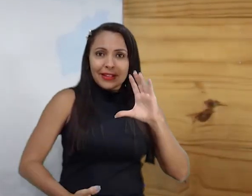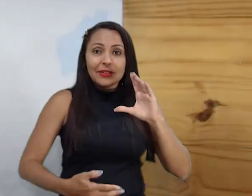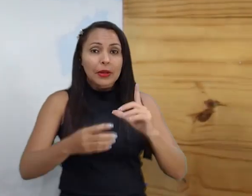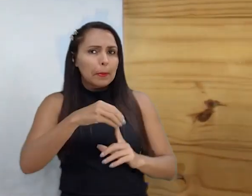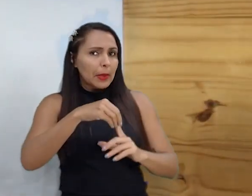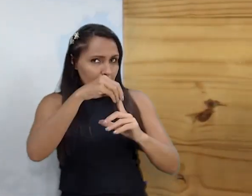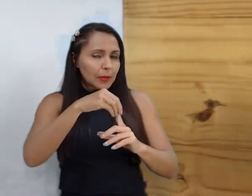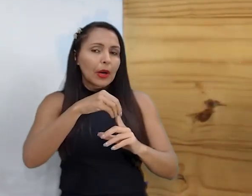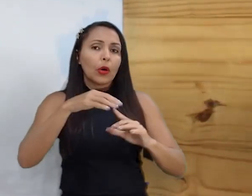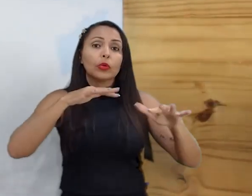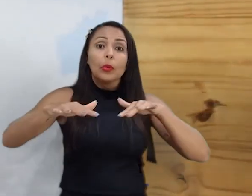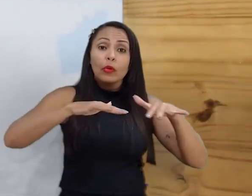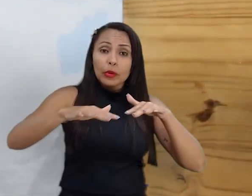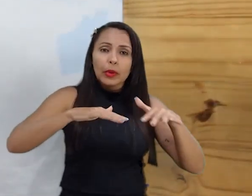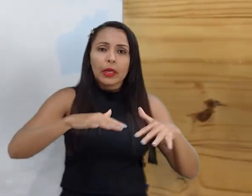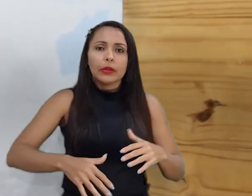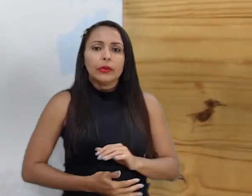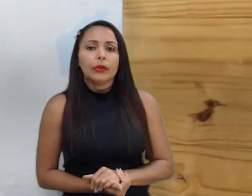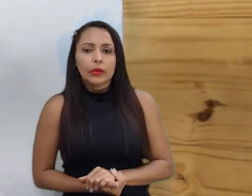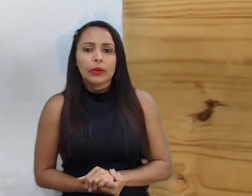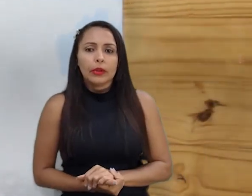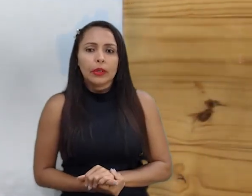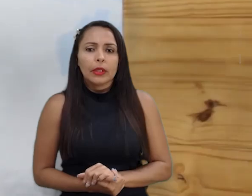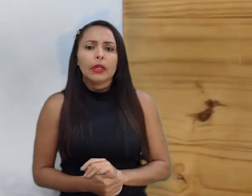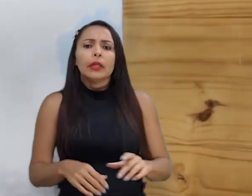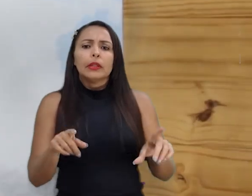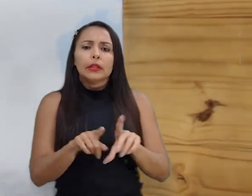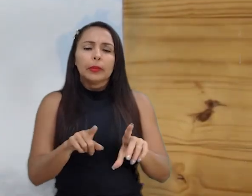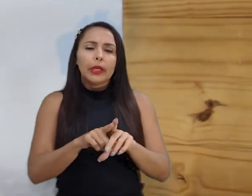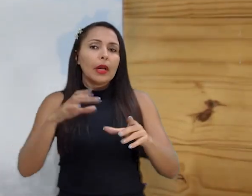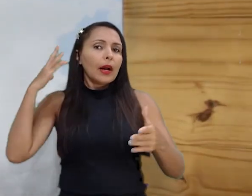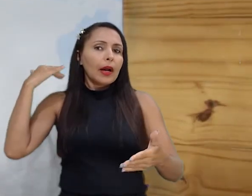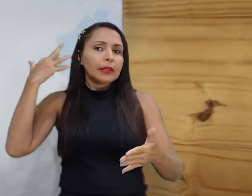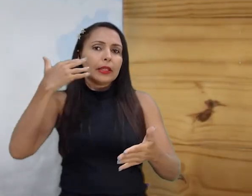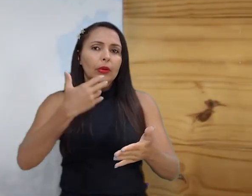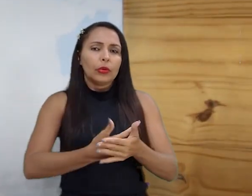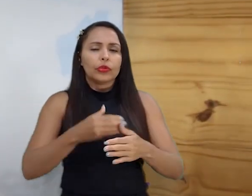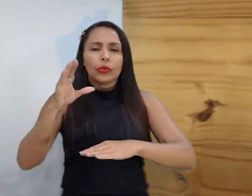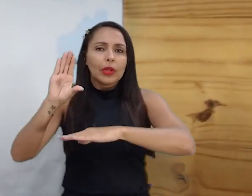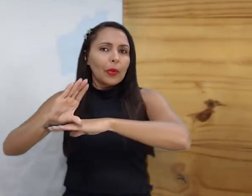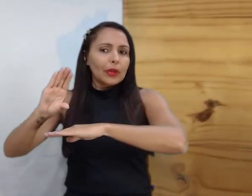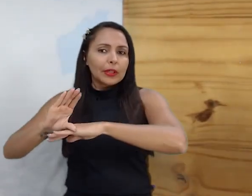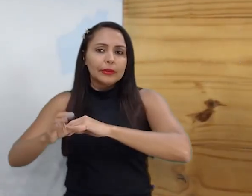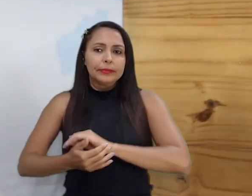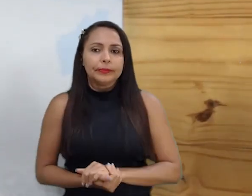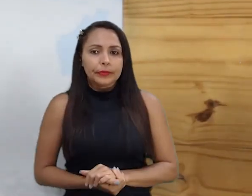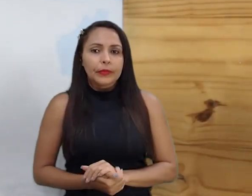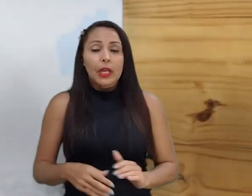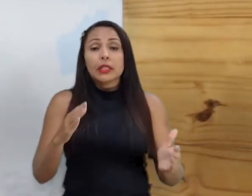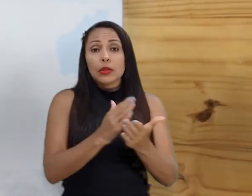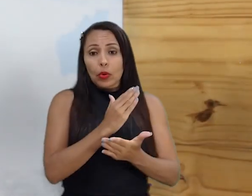movimento e que influenciou muito a Bauhaus, inclusive também até hoje o design contemporâneo. Essas são algumas